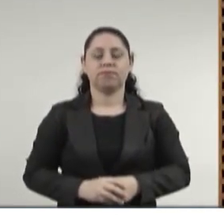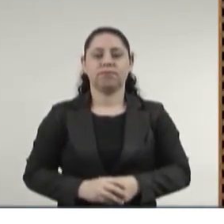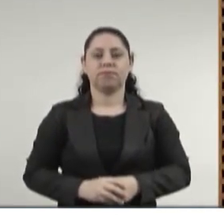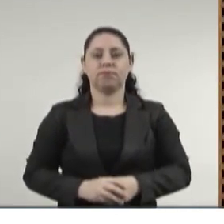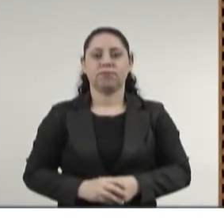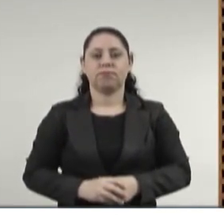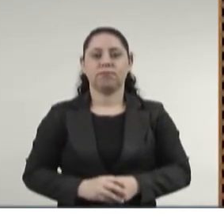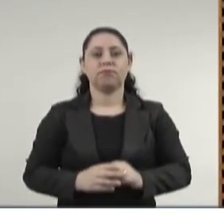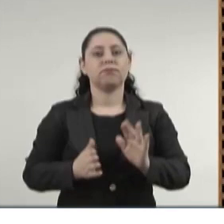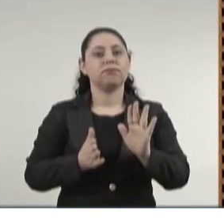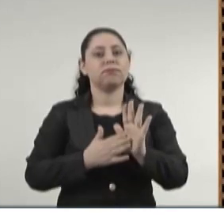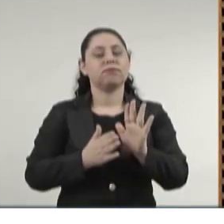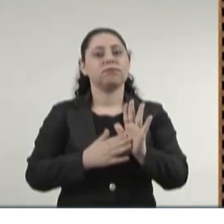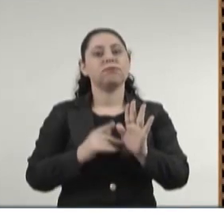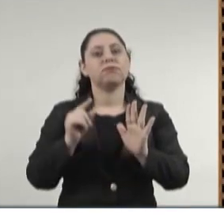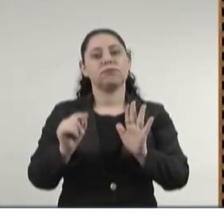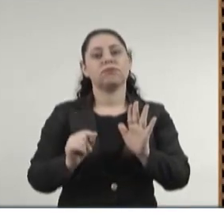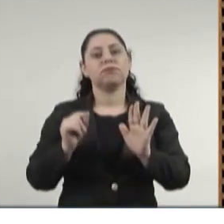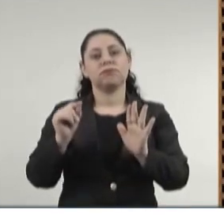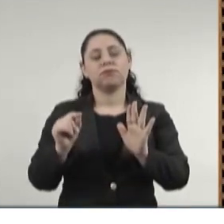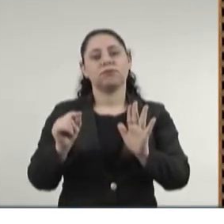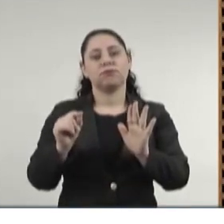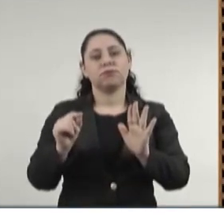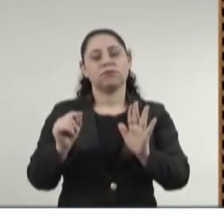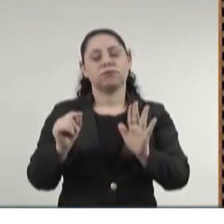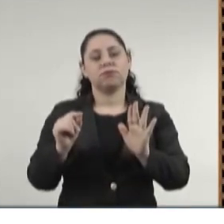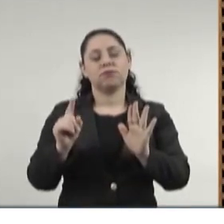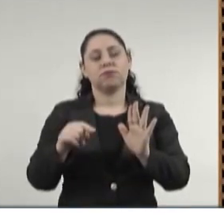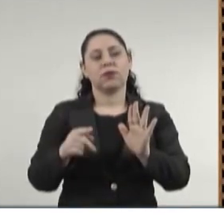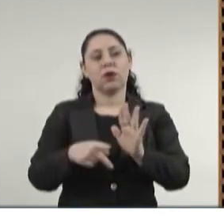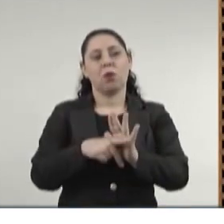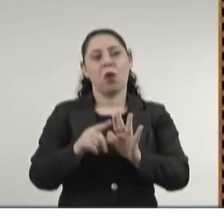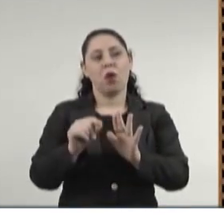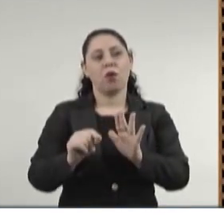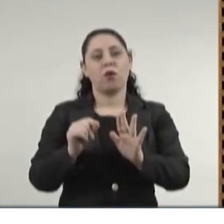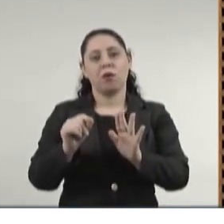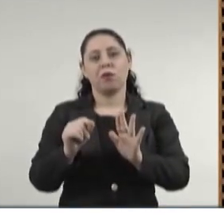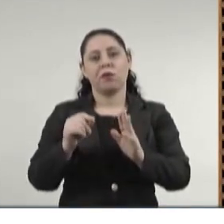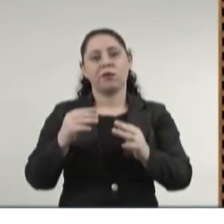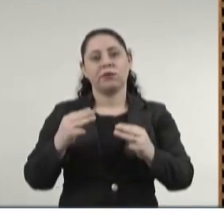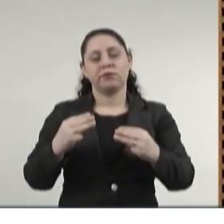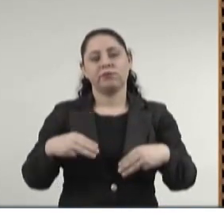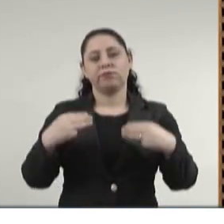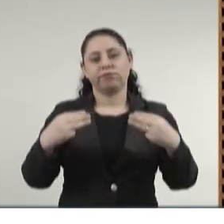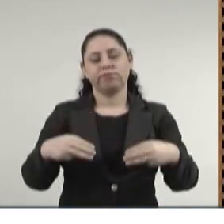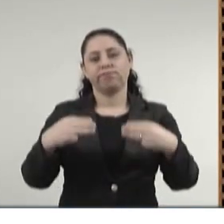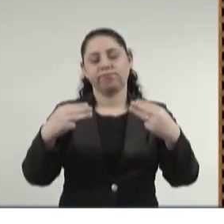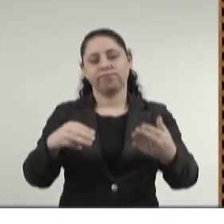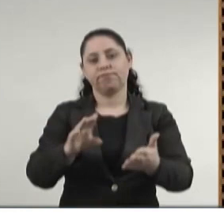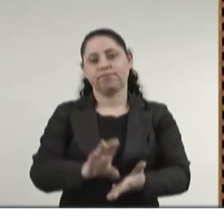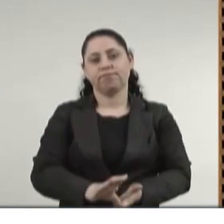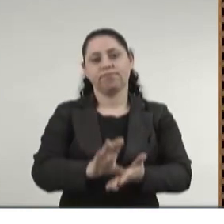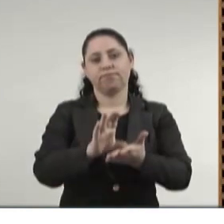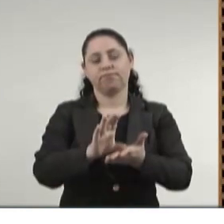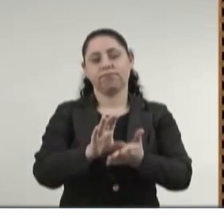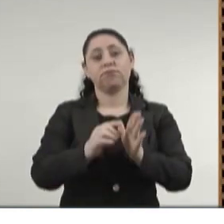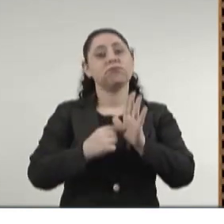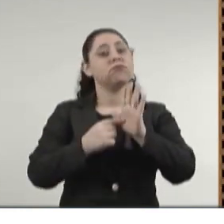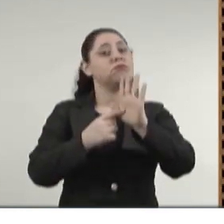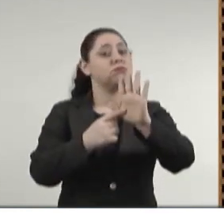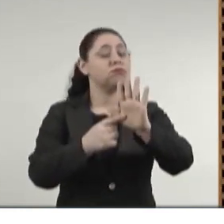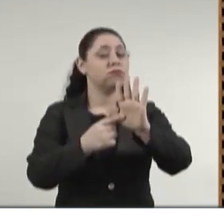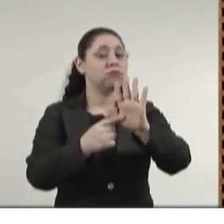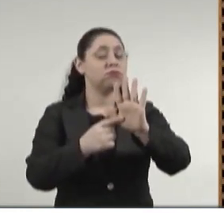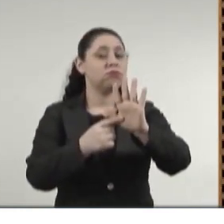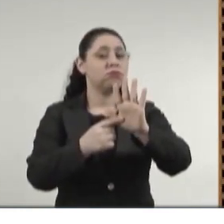nós propormos para que o Ministério, a comissão aqui,